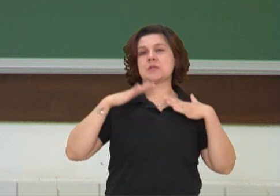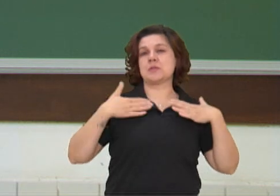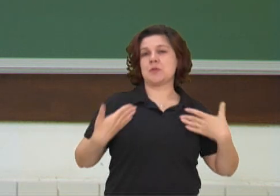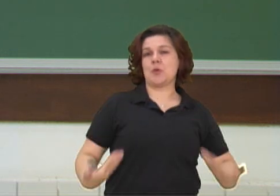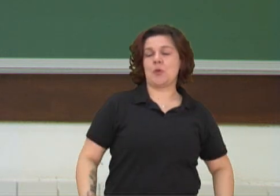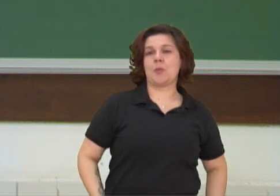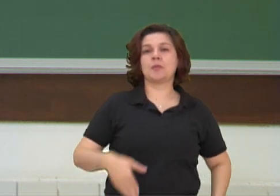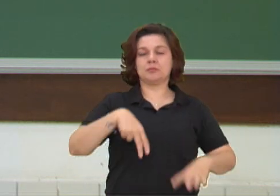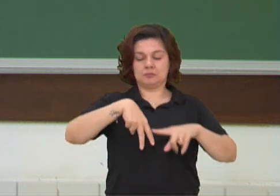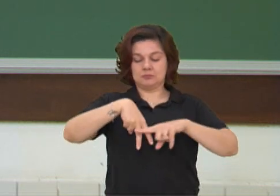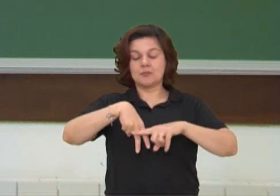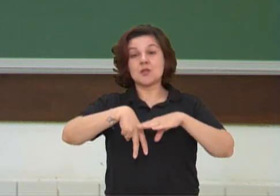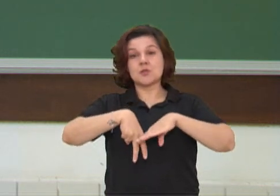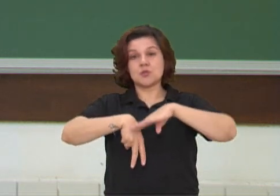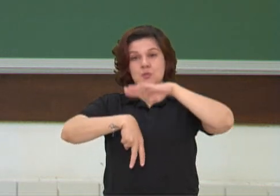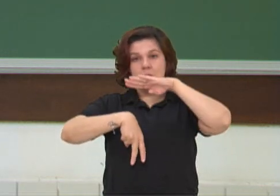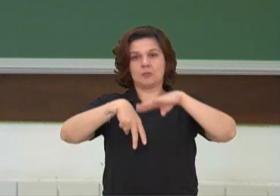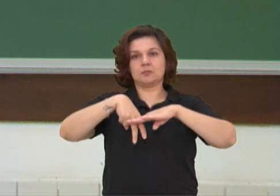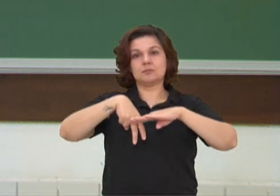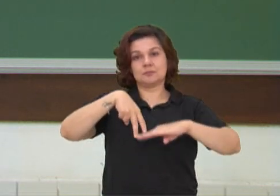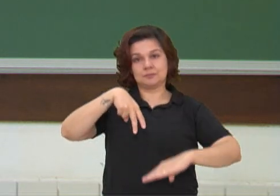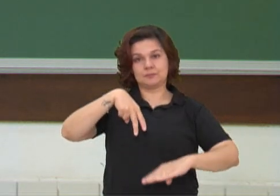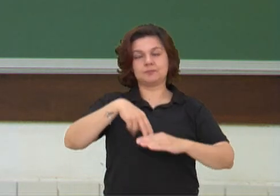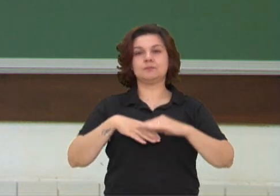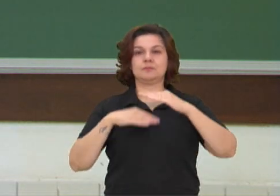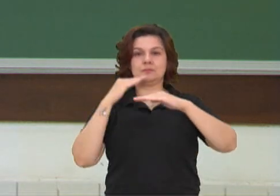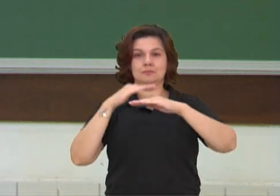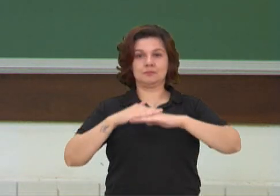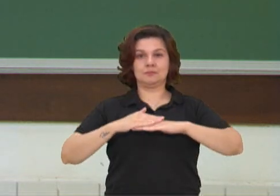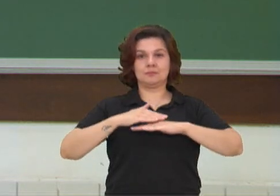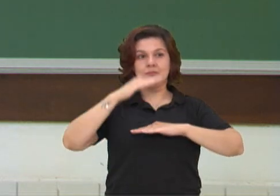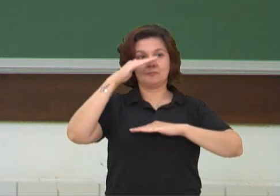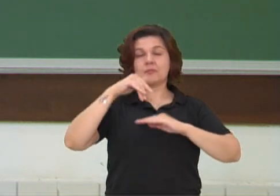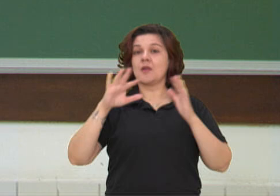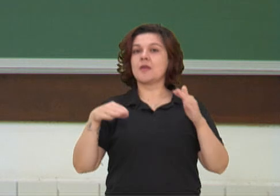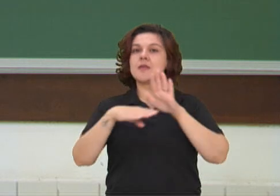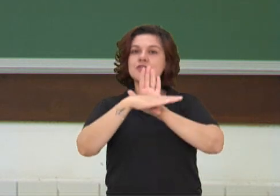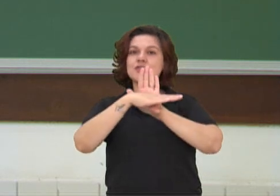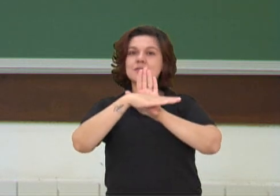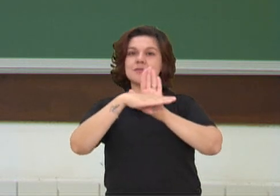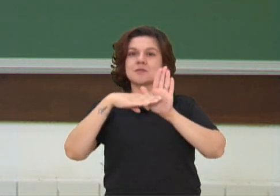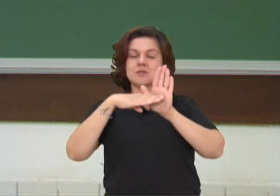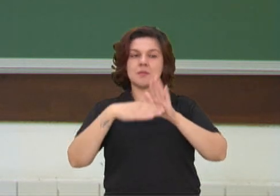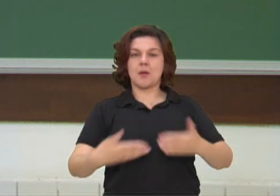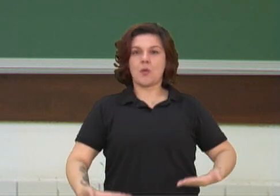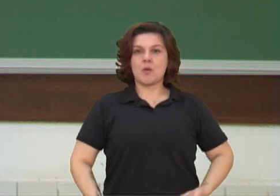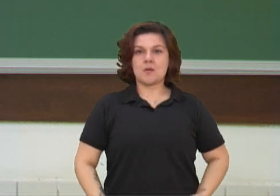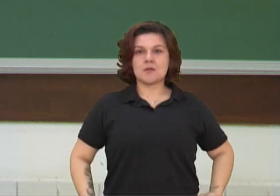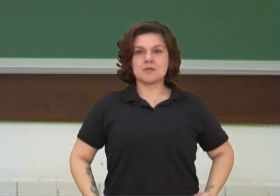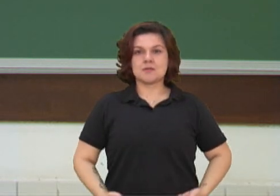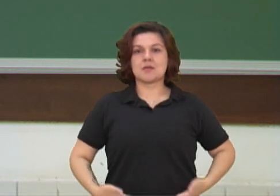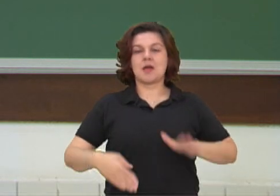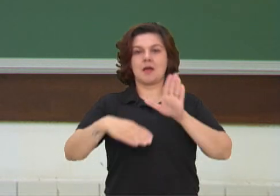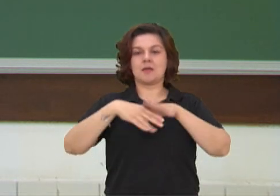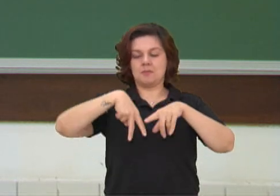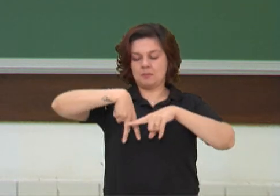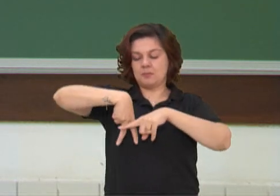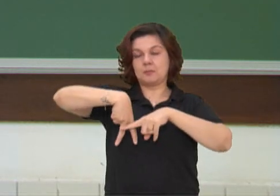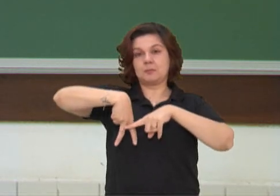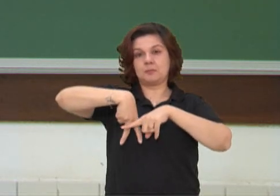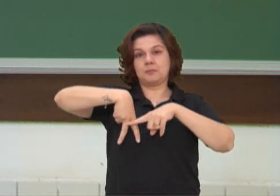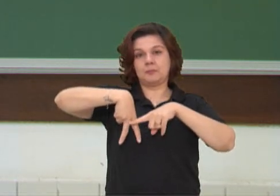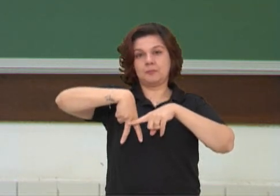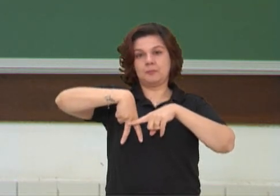os membros superiores e inferiores ali do nosso corpo. E a divisão ela é feita ali a partir da nossa cintura, que nós chamamos aqui da região